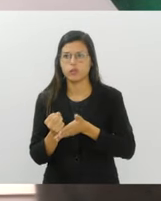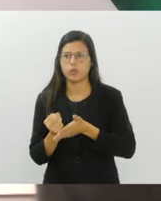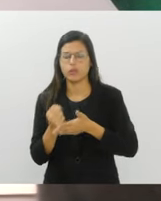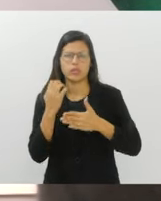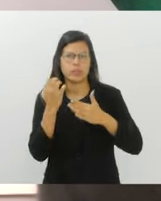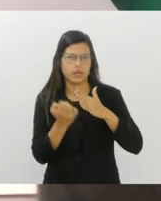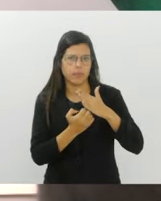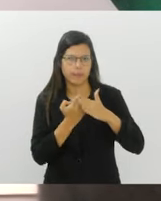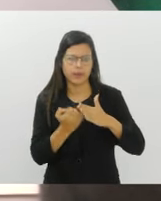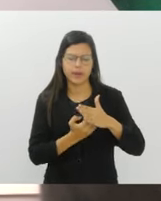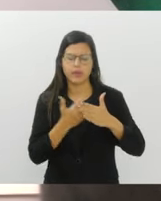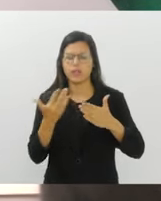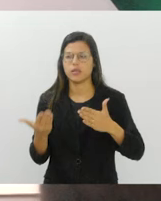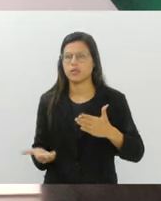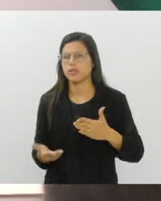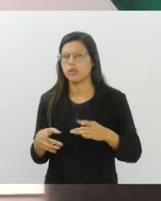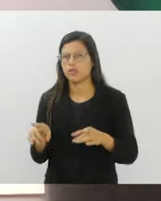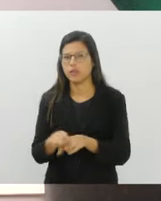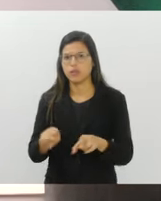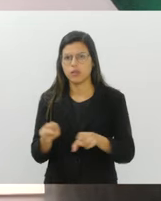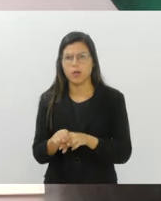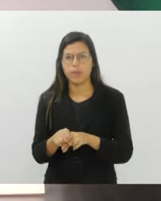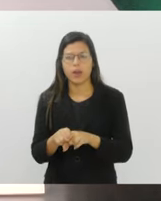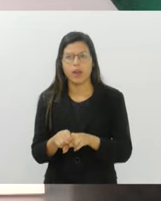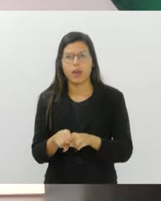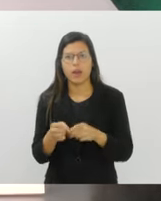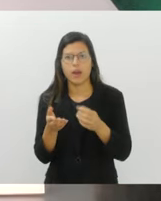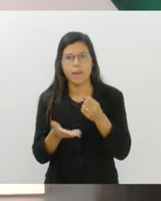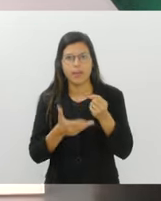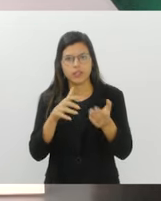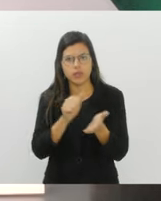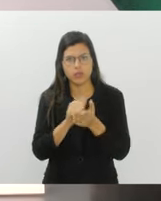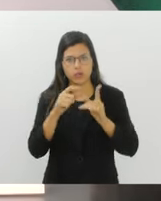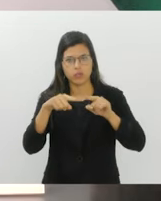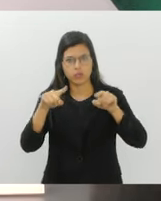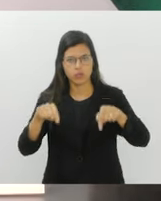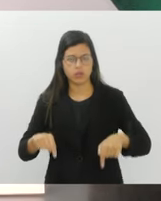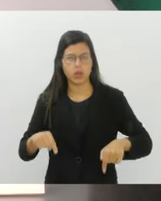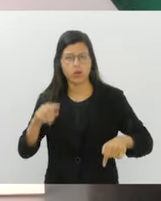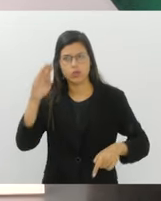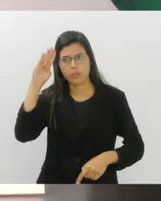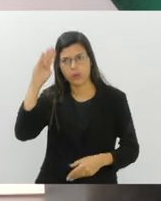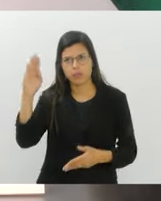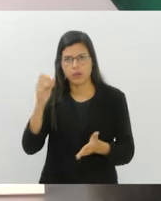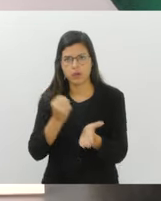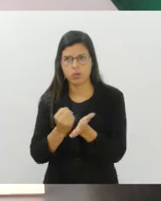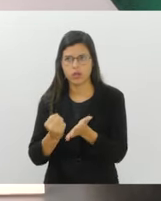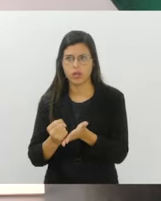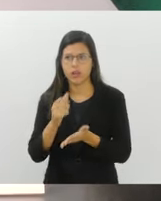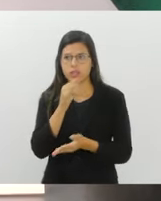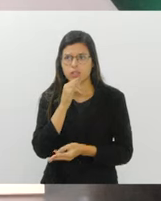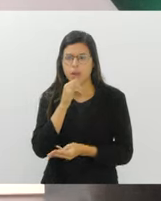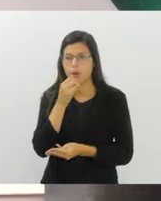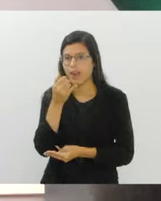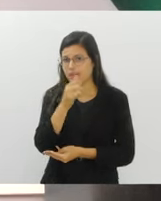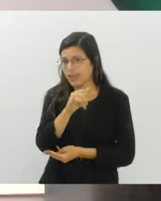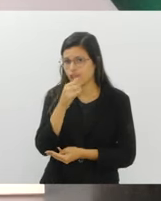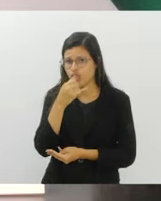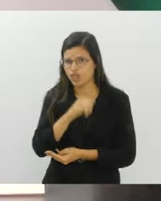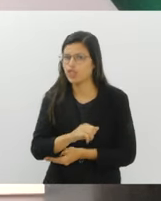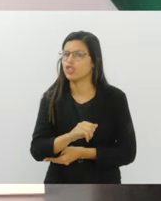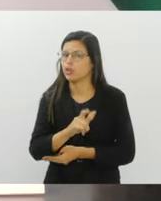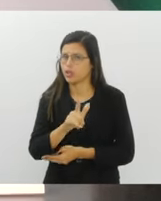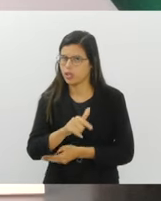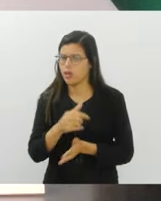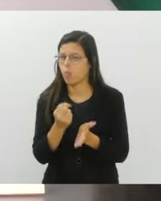Eu preciso da base de cadastro dos funcionários. Eu preciso dos principais contratos, como, por exemplo, energia, que é um dos